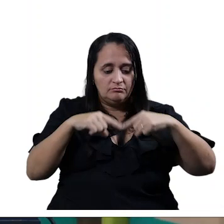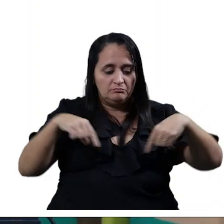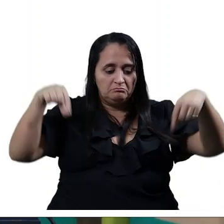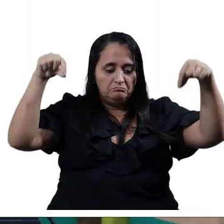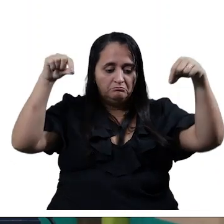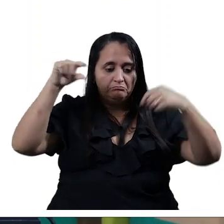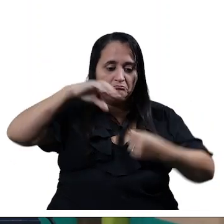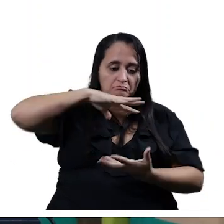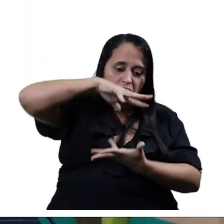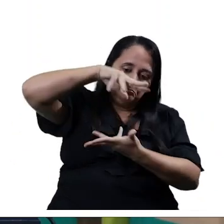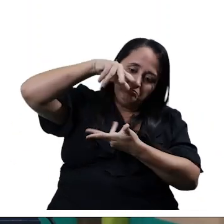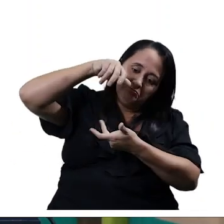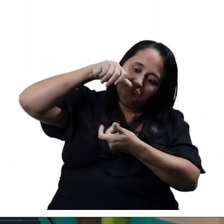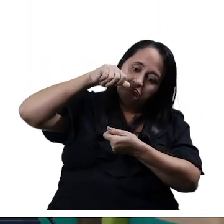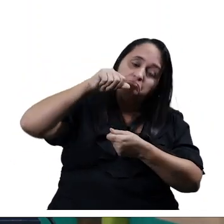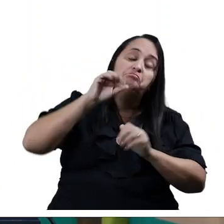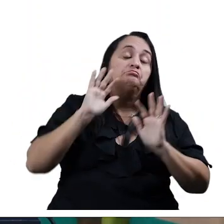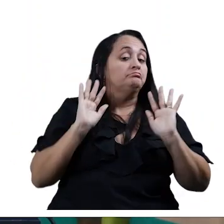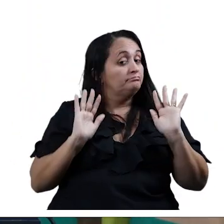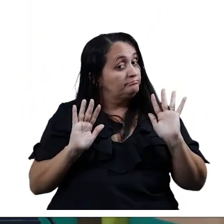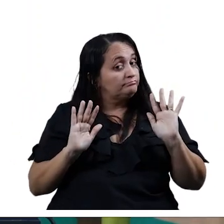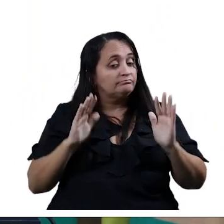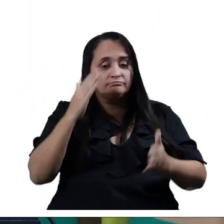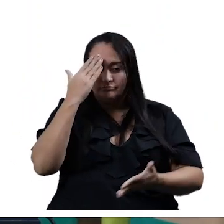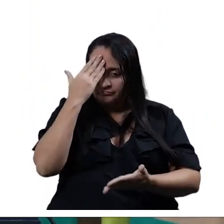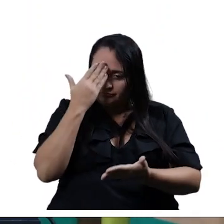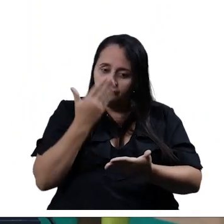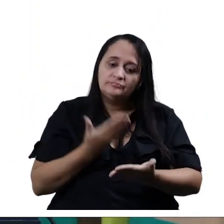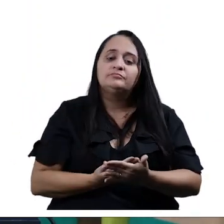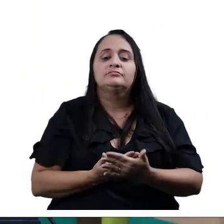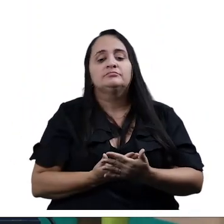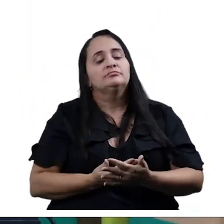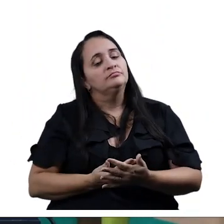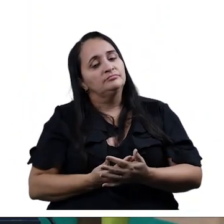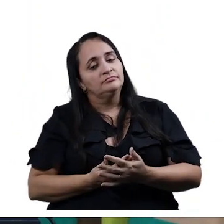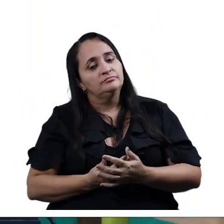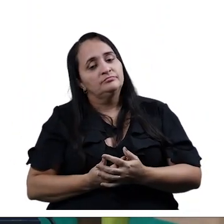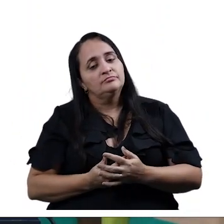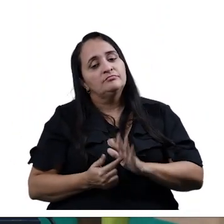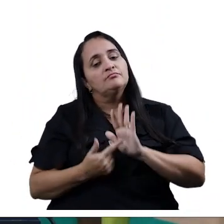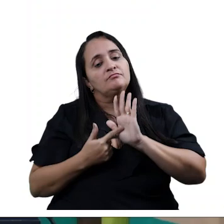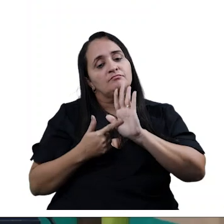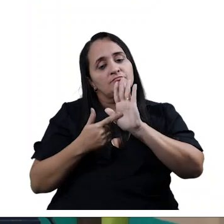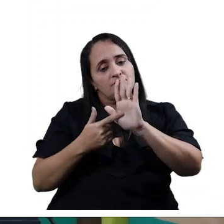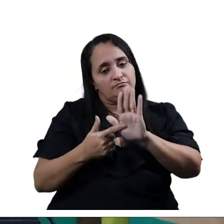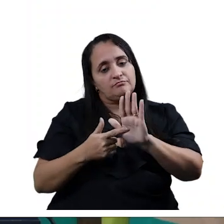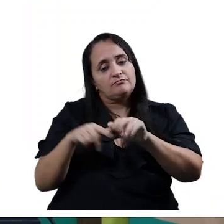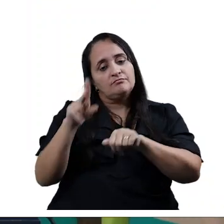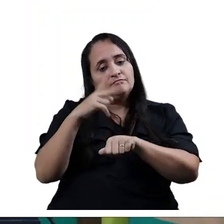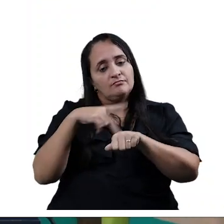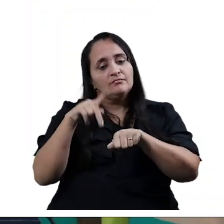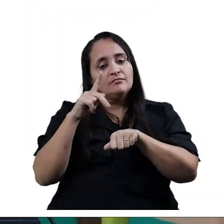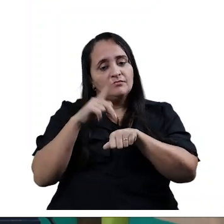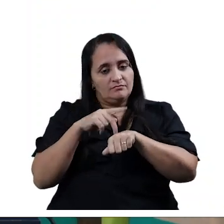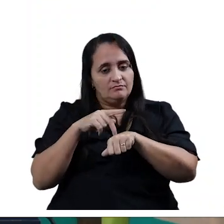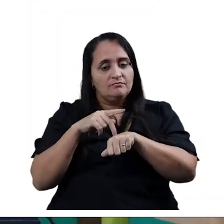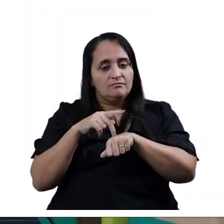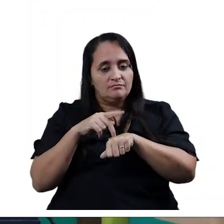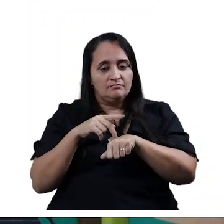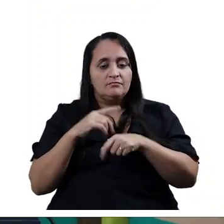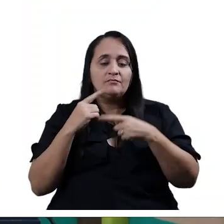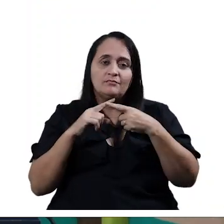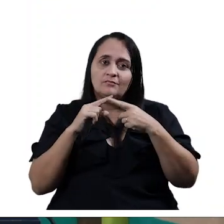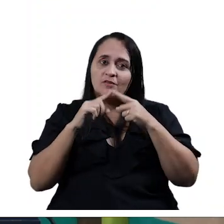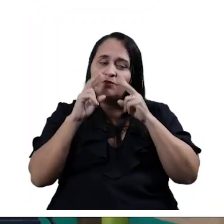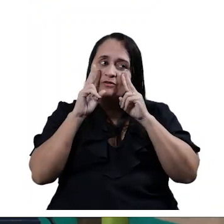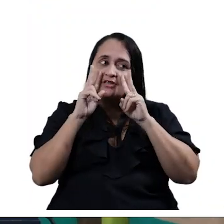que o globo terrestre simboliza as nações porque é nele que a gente visualiza os países, né?